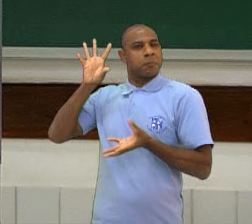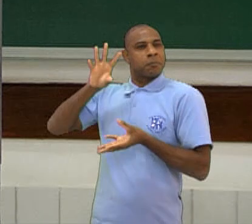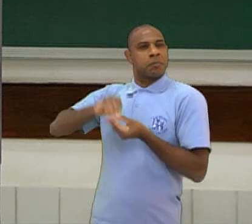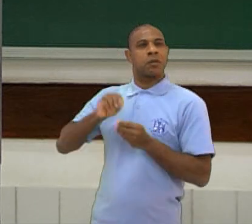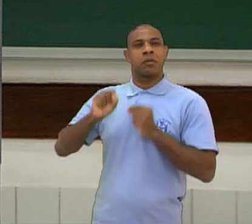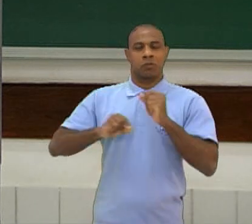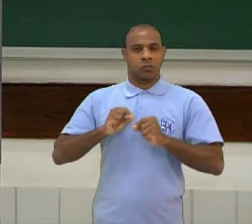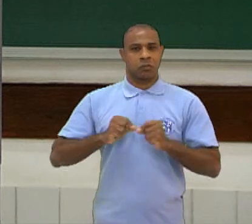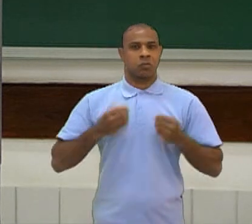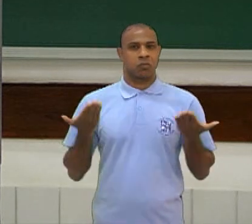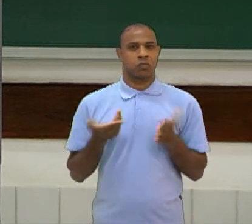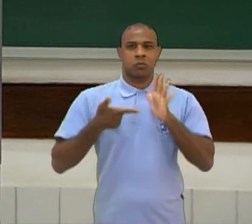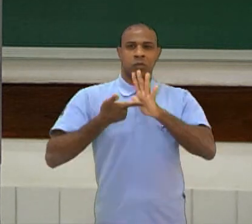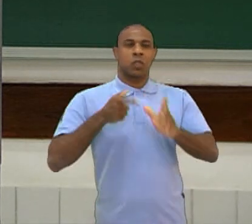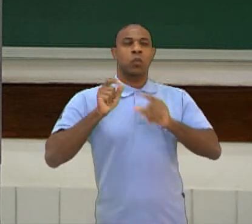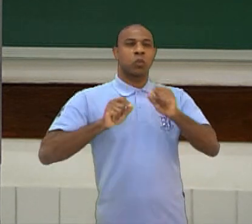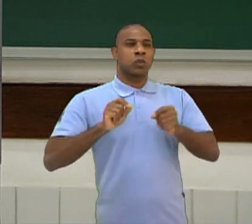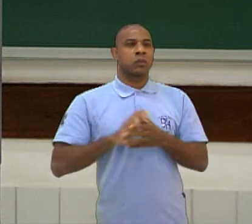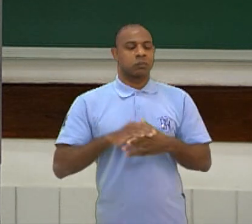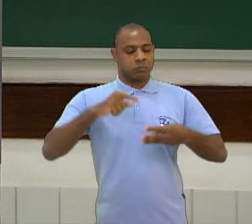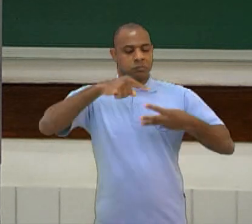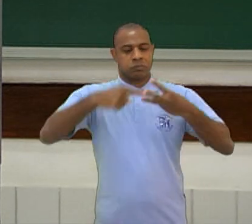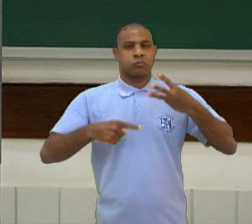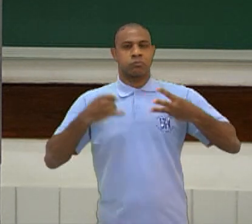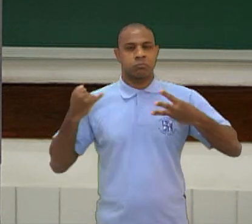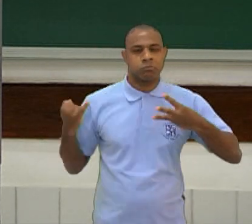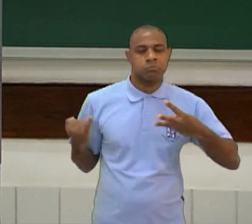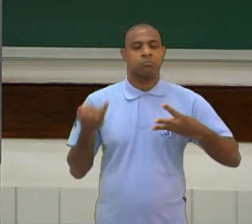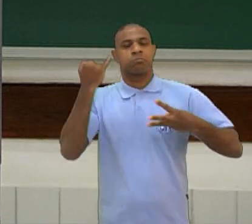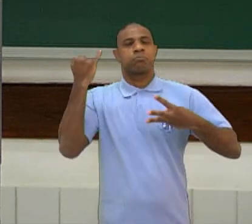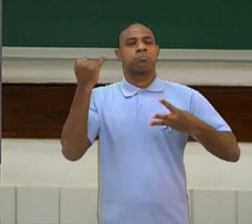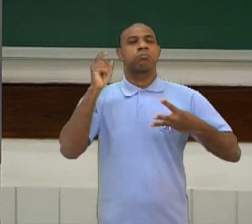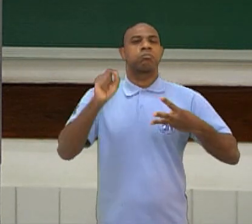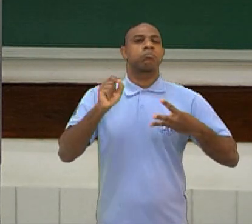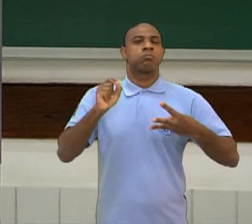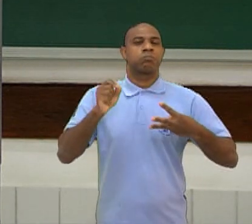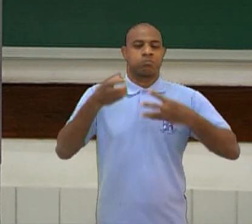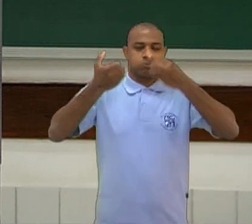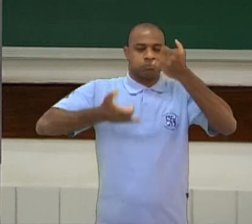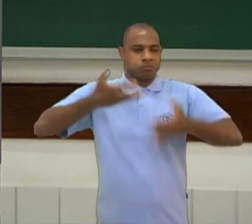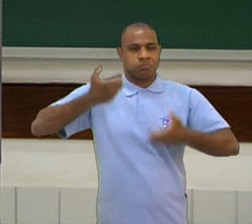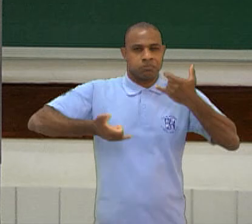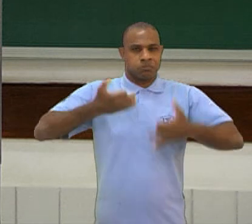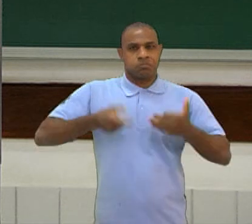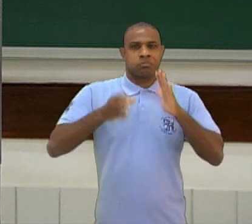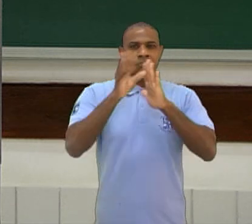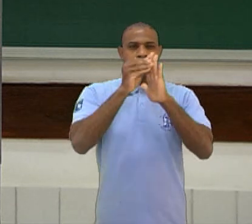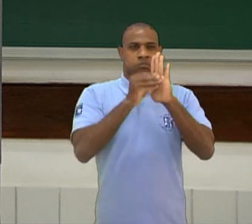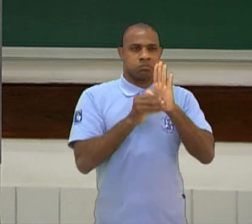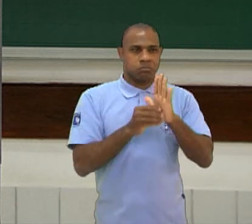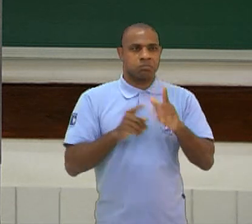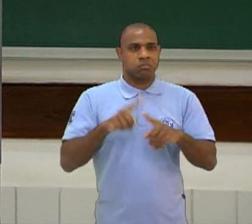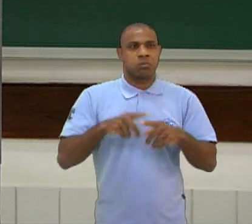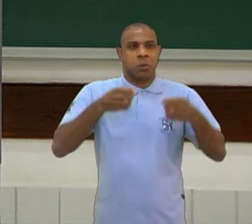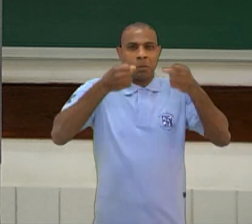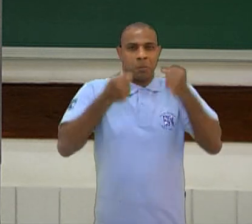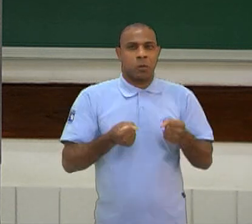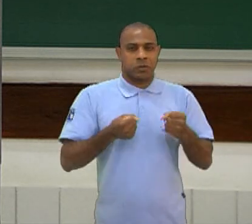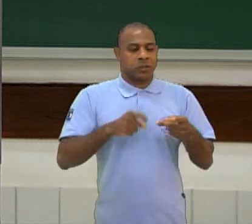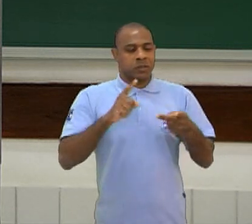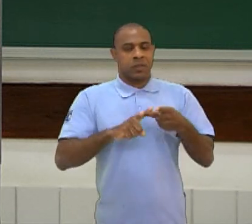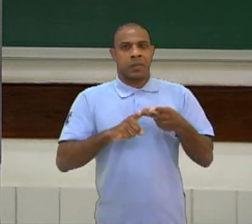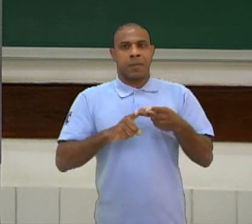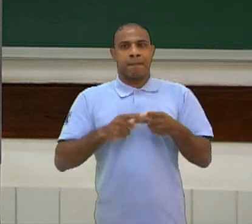tratar na nossa revisão de hoje? 3 pontos importantes que foram tratados dentro do conteúdo de poder, política e